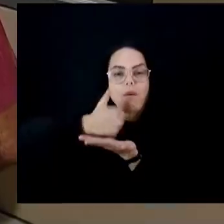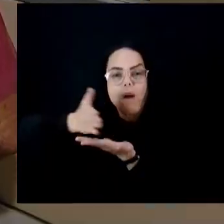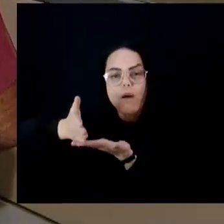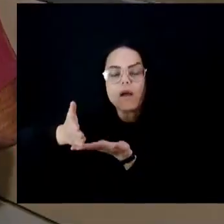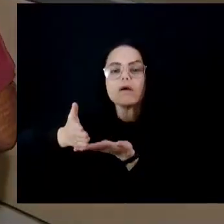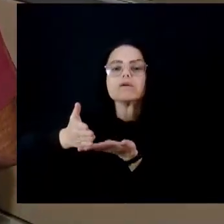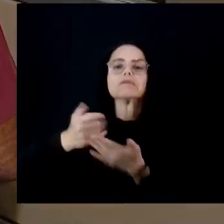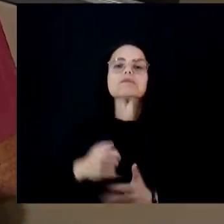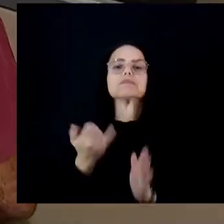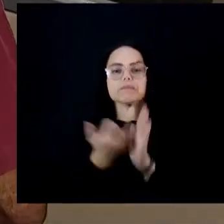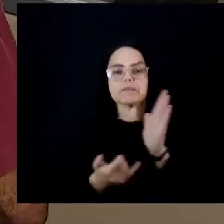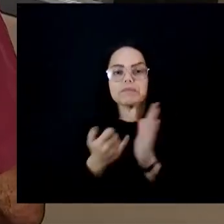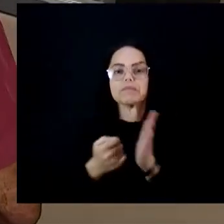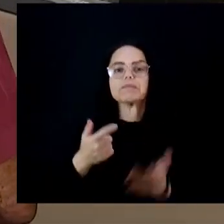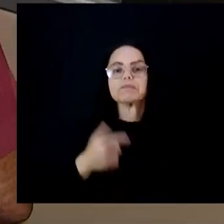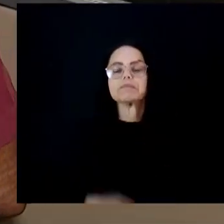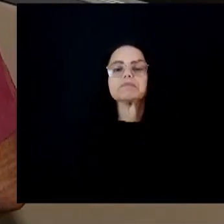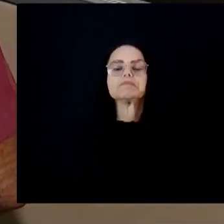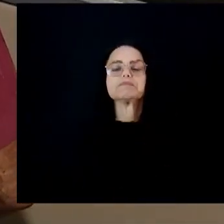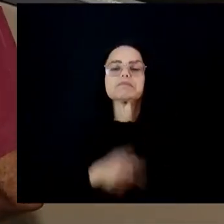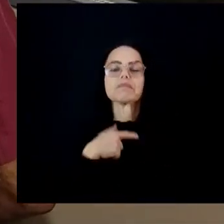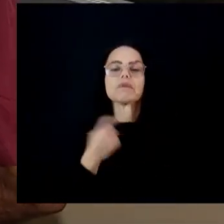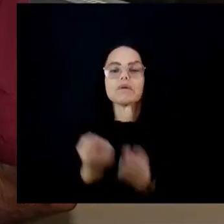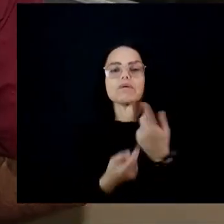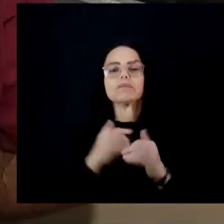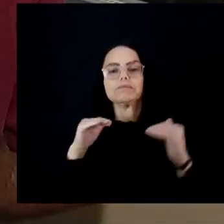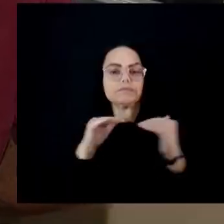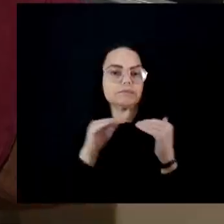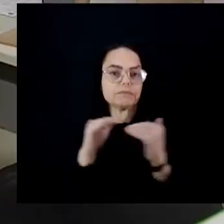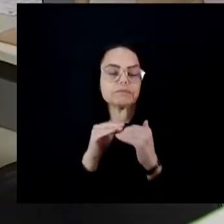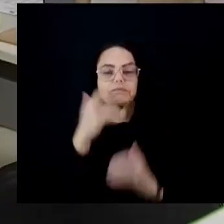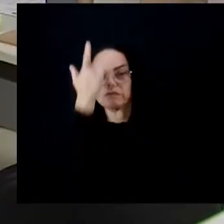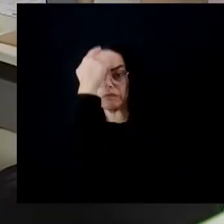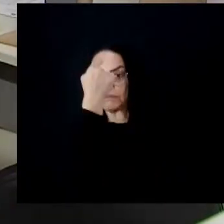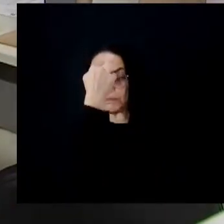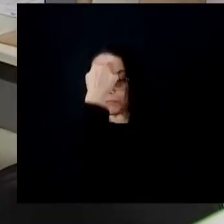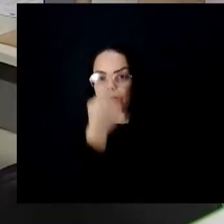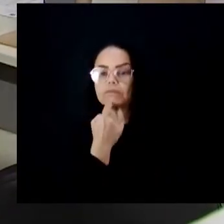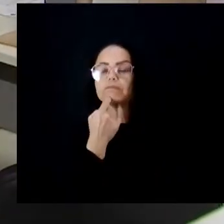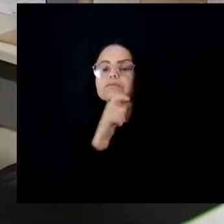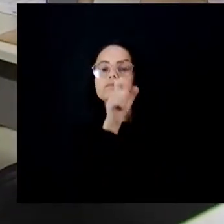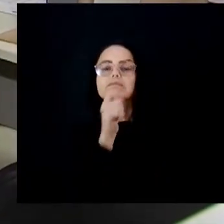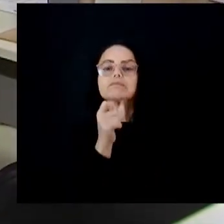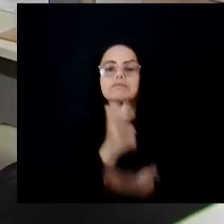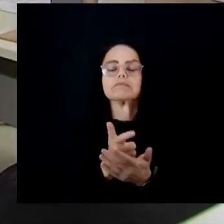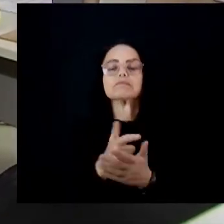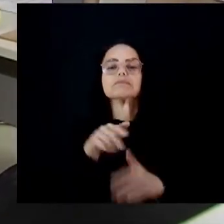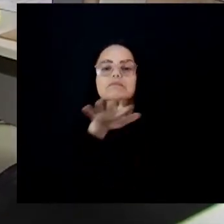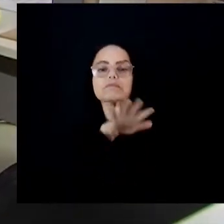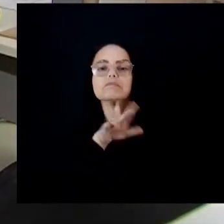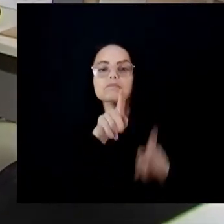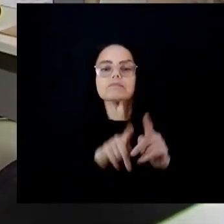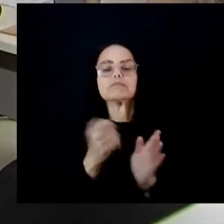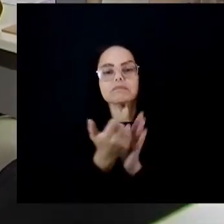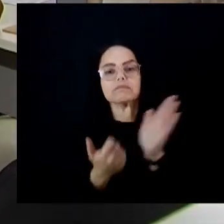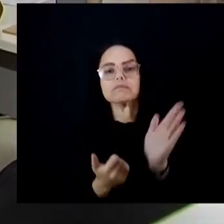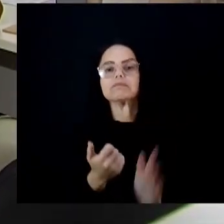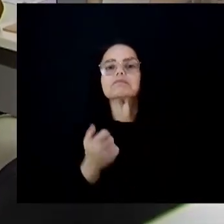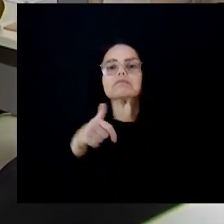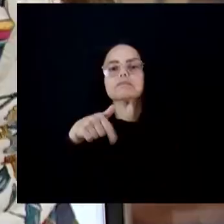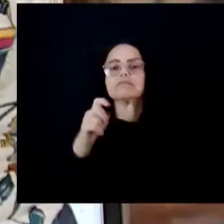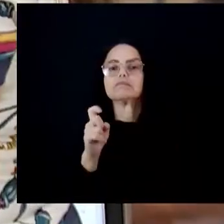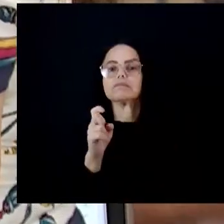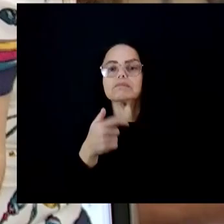contribuintes. As condições variam de acordo com o perfil do contribuinte. Para o público geral, o desconto pode chegar a 75%